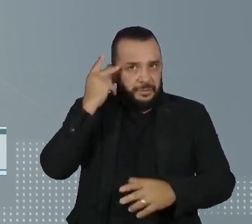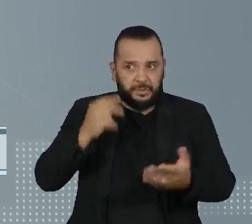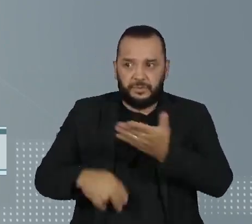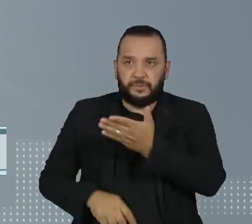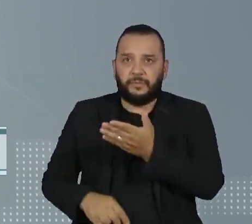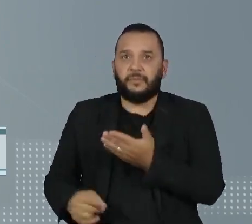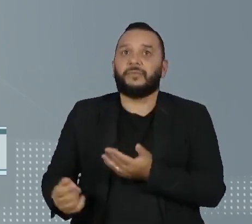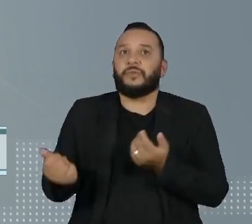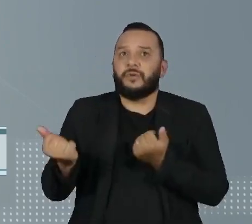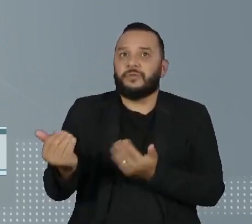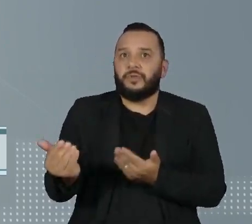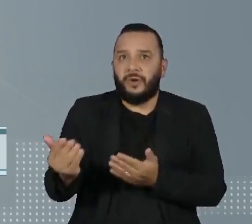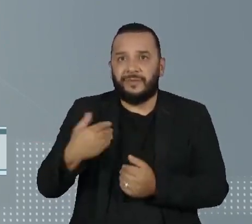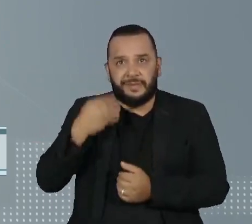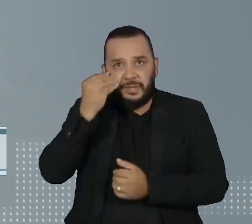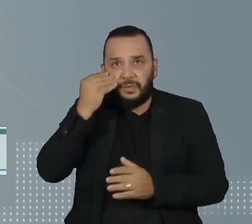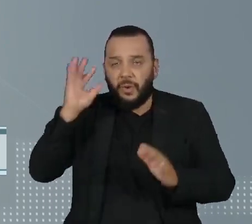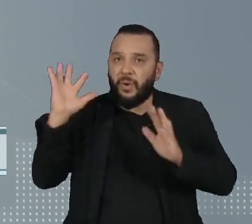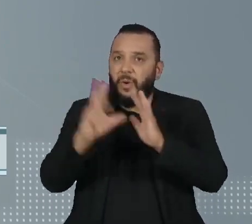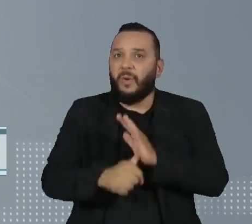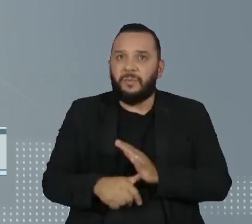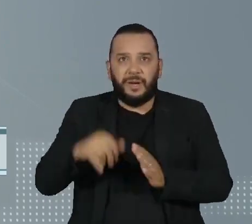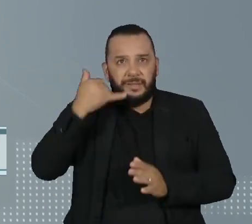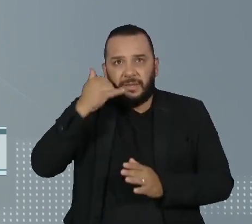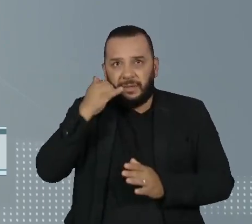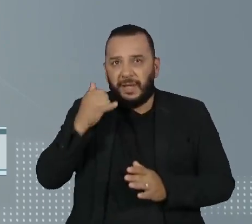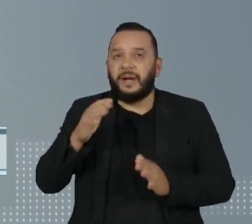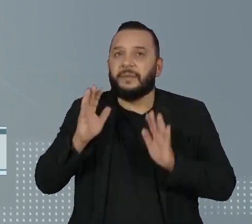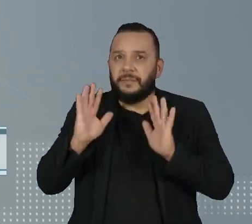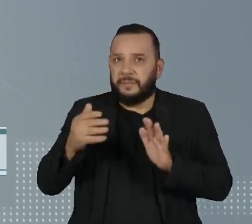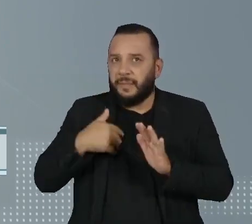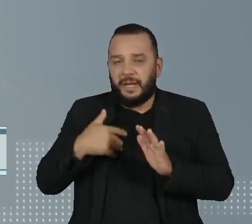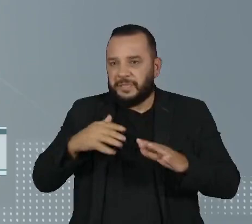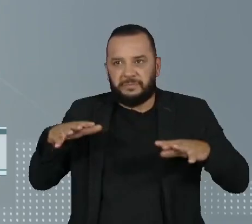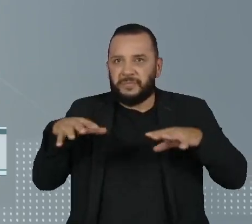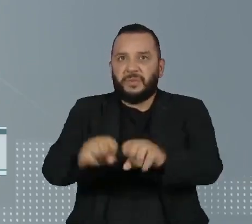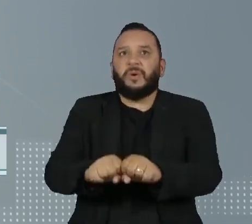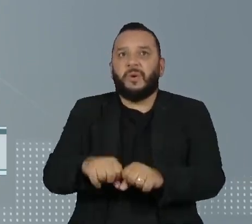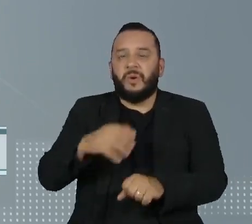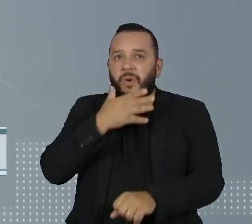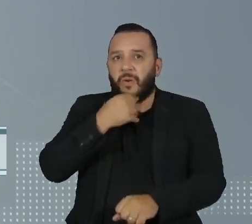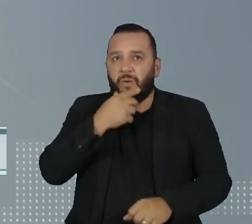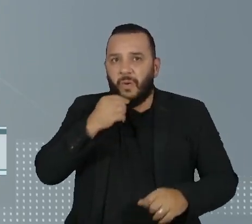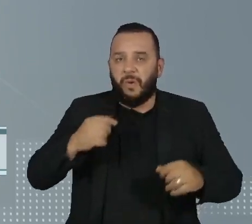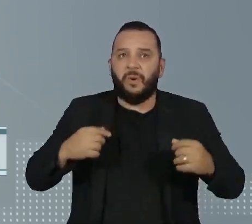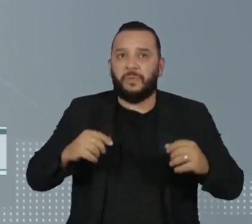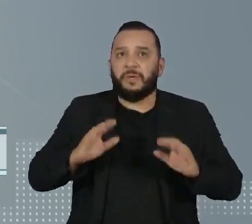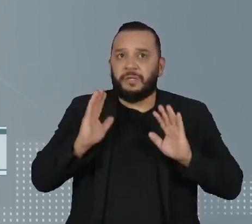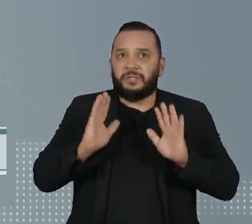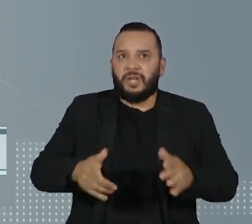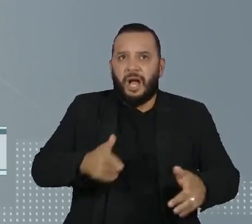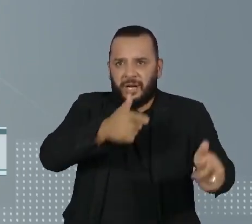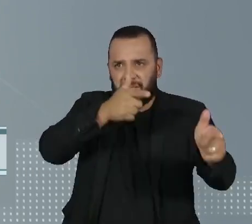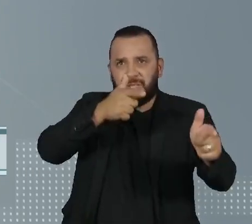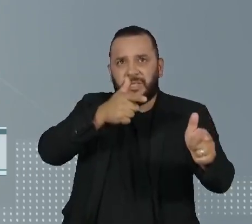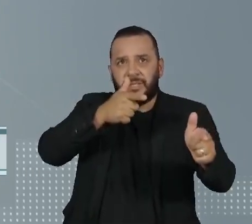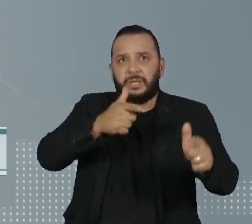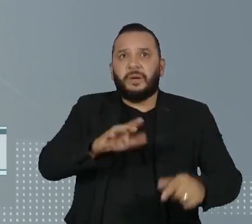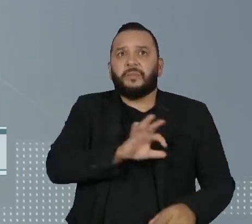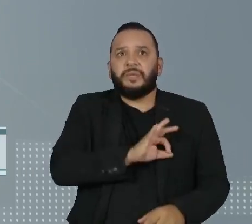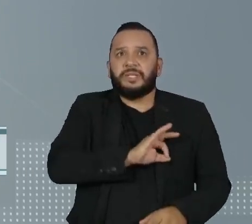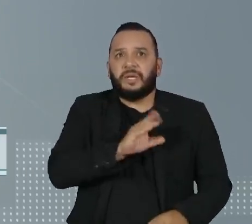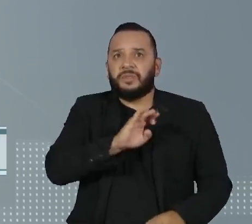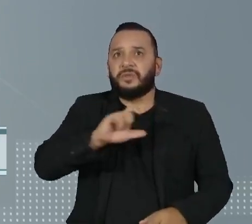Um jovem teria tentado roubar um celular, mas foi impedido. Nas imagens, um homem vestindo uma regata preta, que se identificou como policial